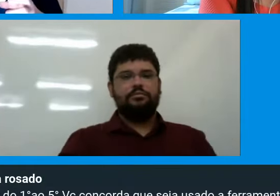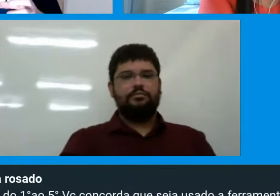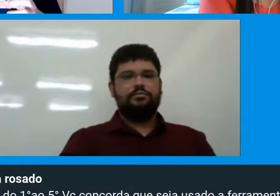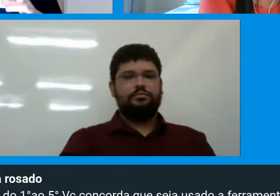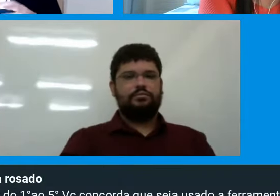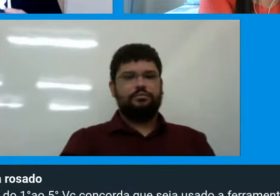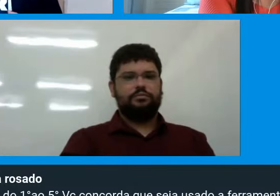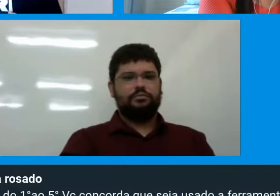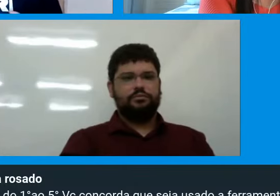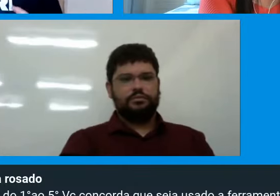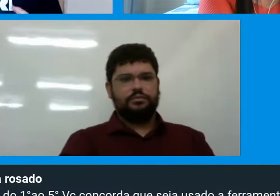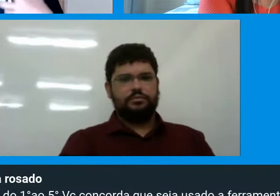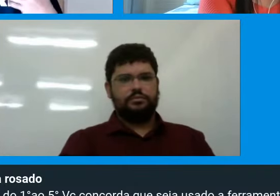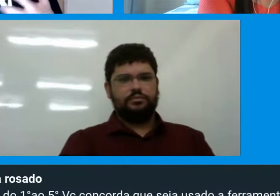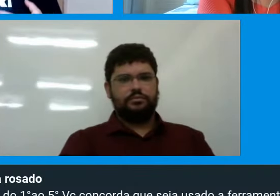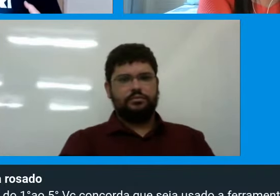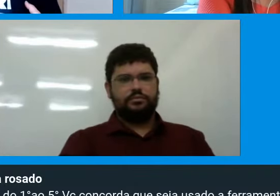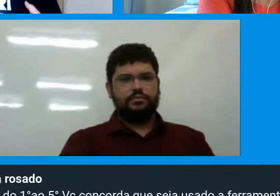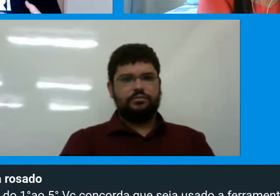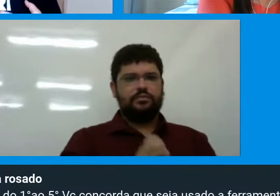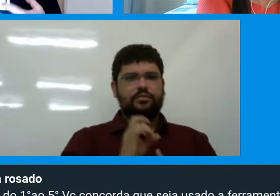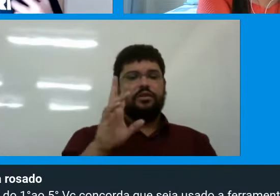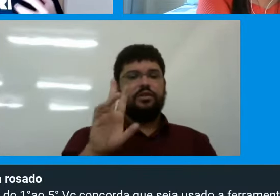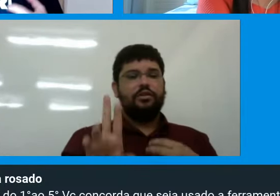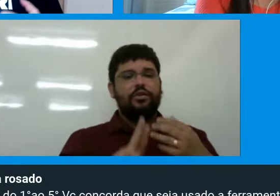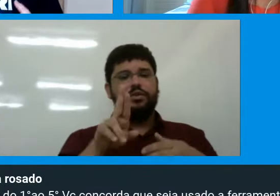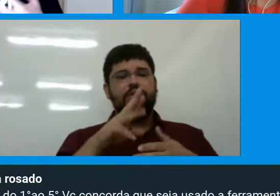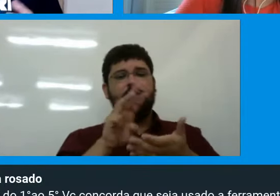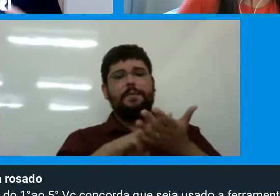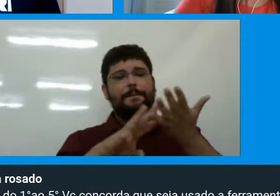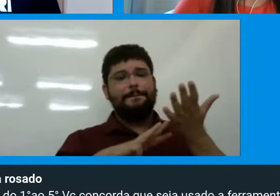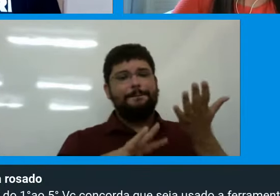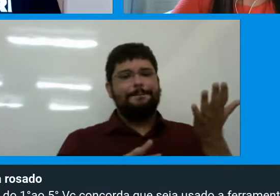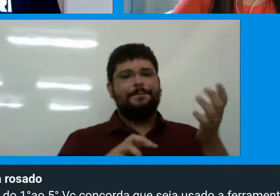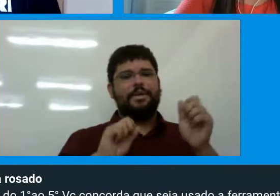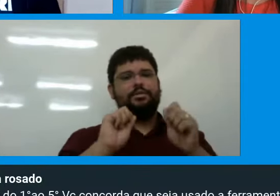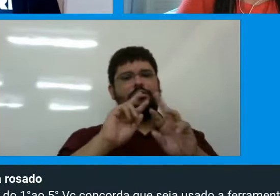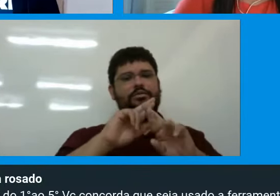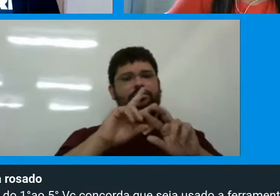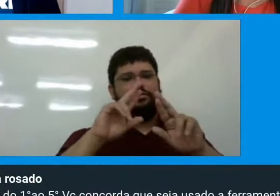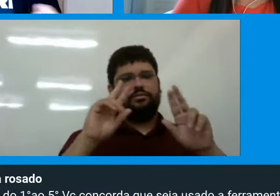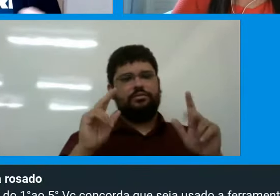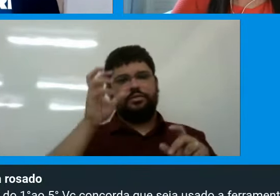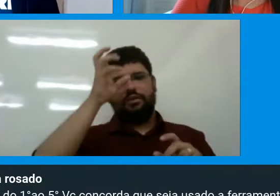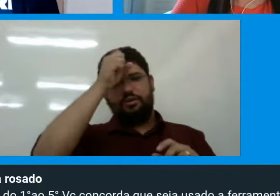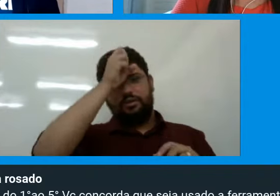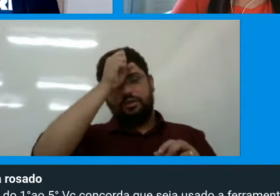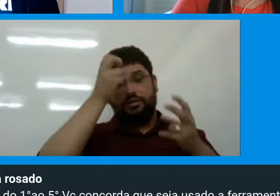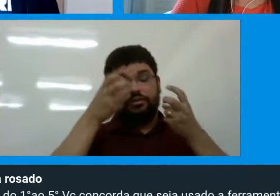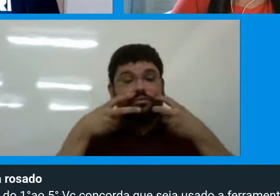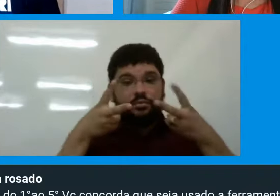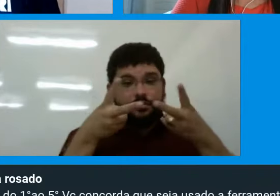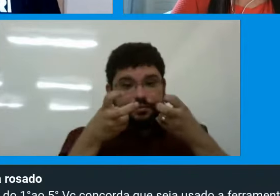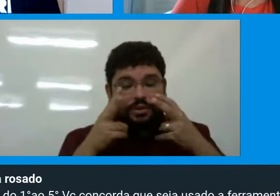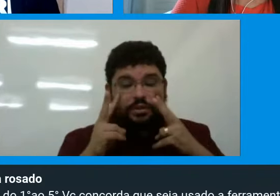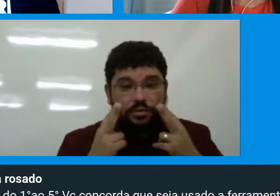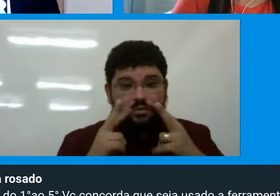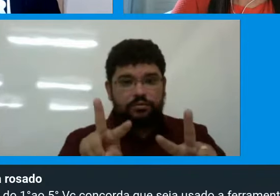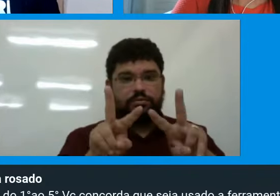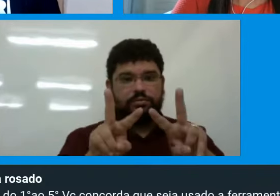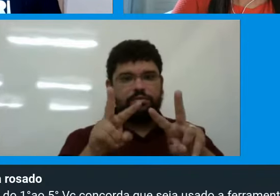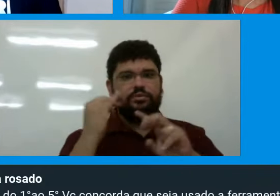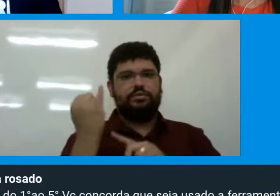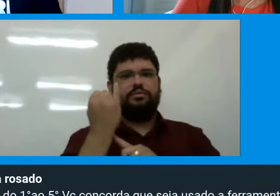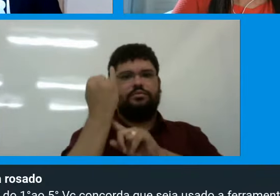lança a mão, não só de ferramentas, mas também como uma metodologia para prender a atenção do aluno, eu acho que é muito válido. Eu aconselharia,